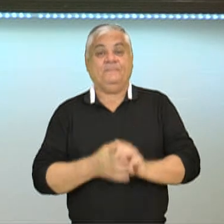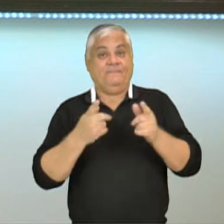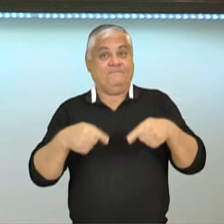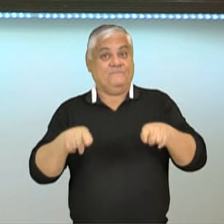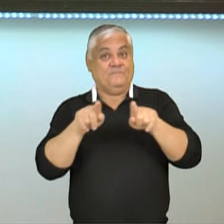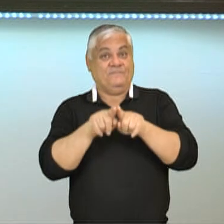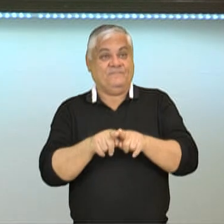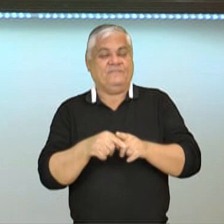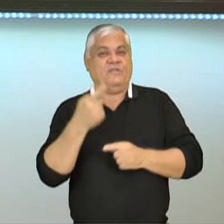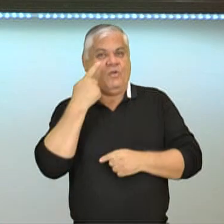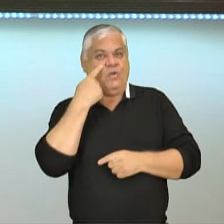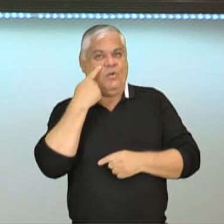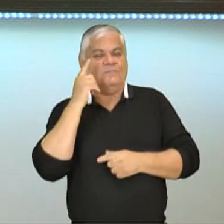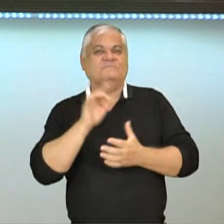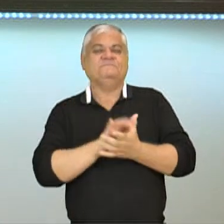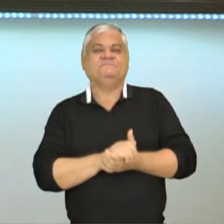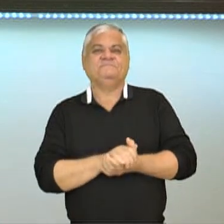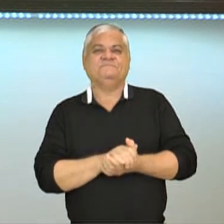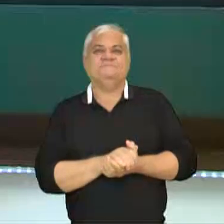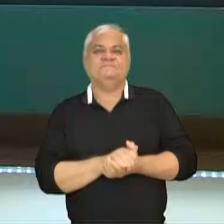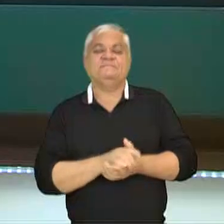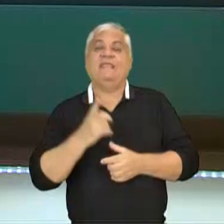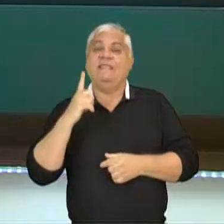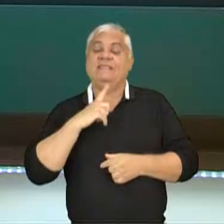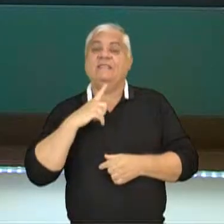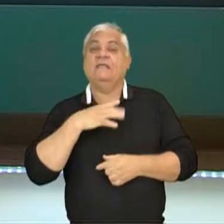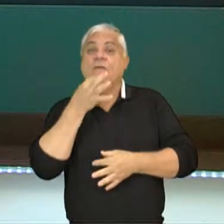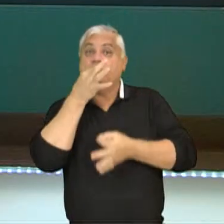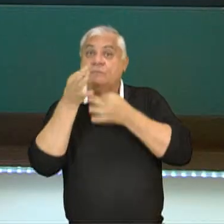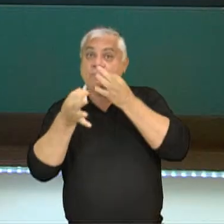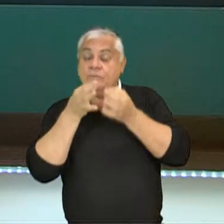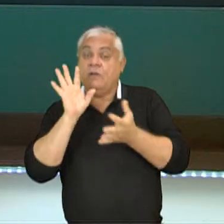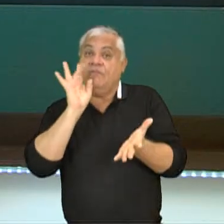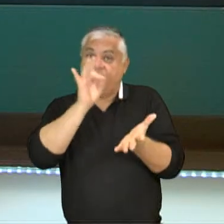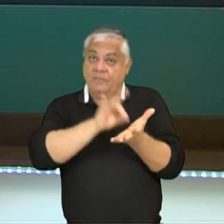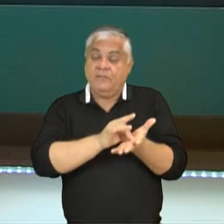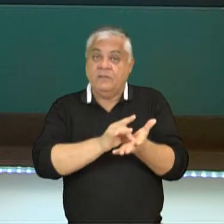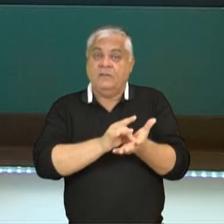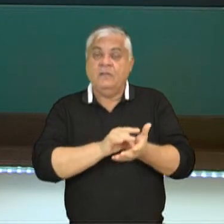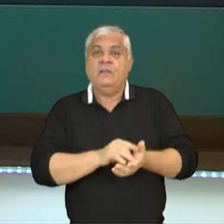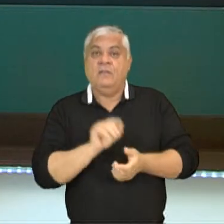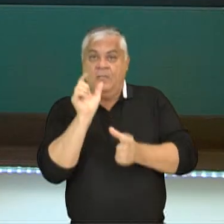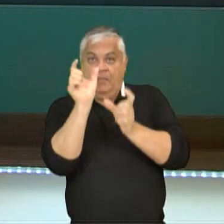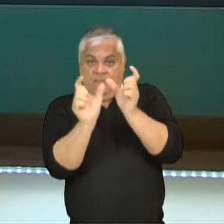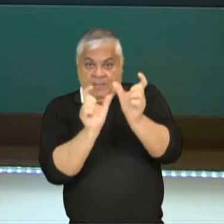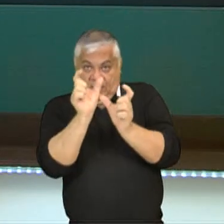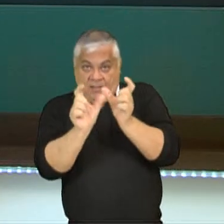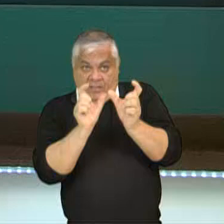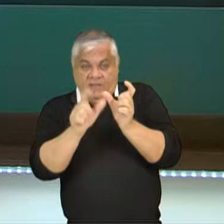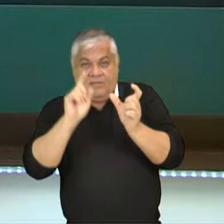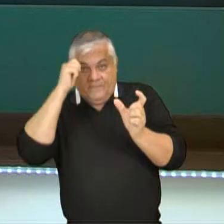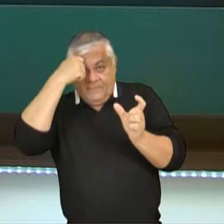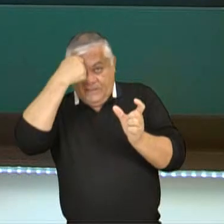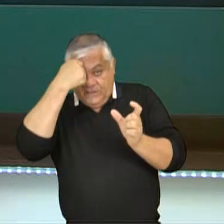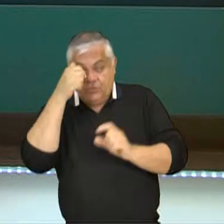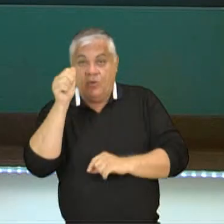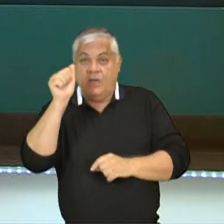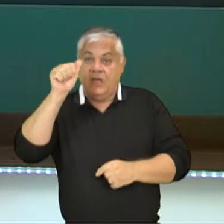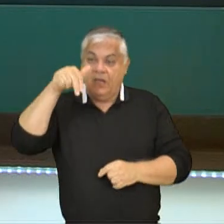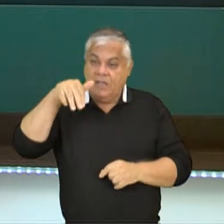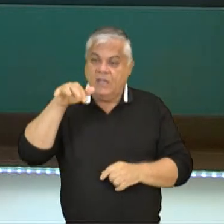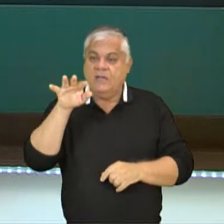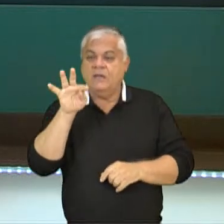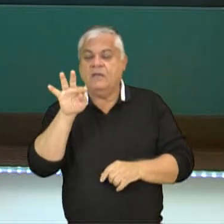Retomando então, observem que a gente tem como sugestão afirmar, né, que as palavras destacadas na frase